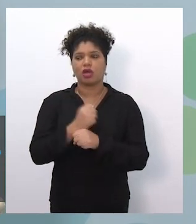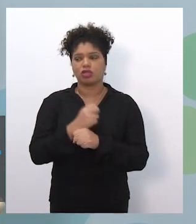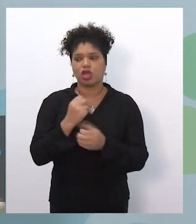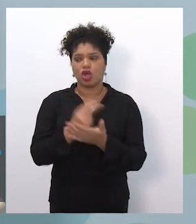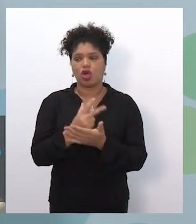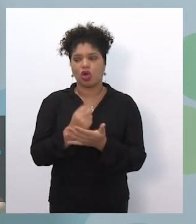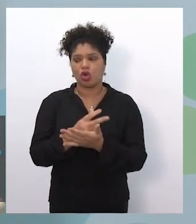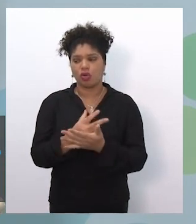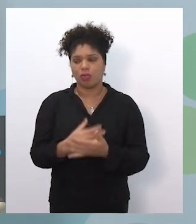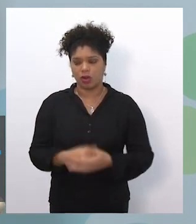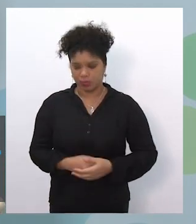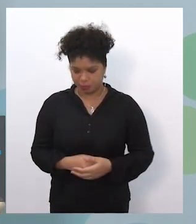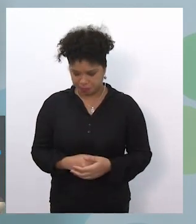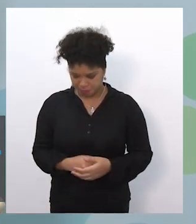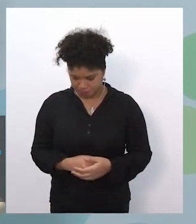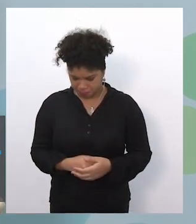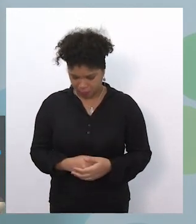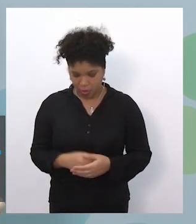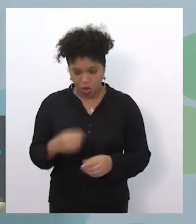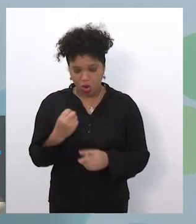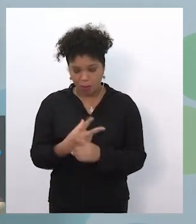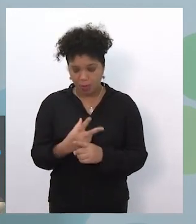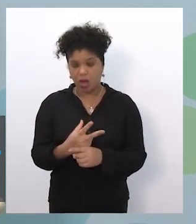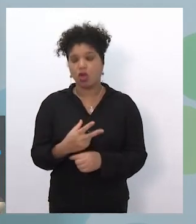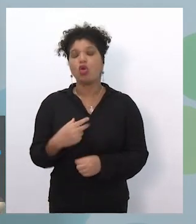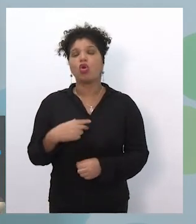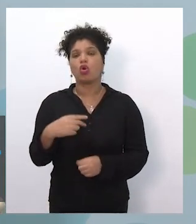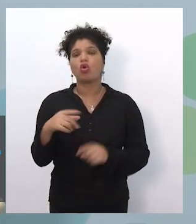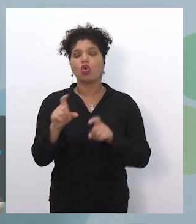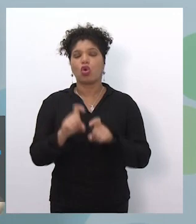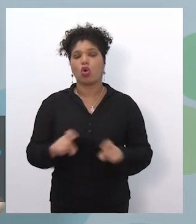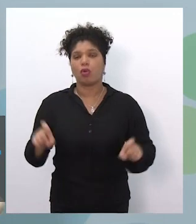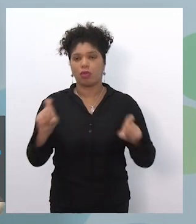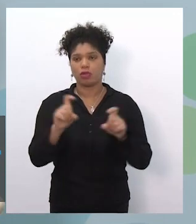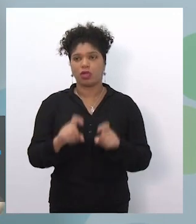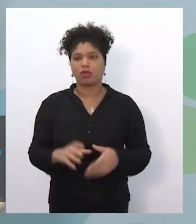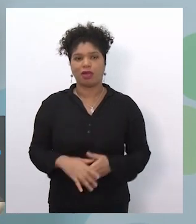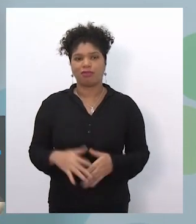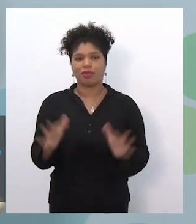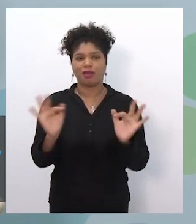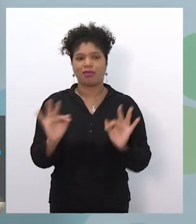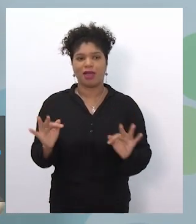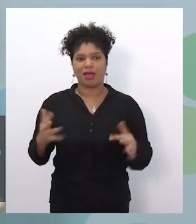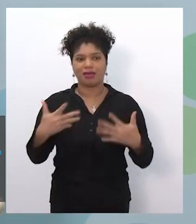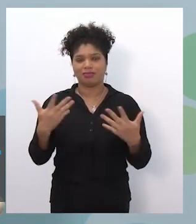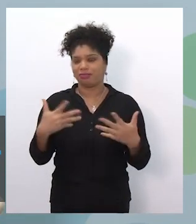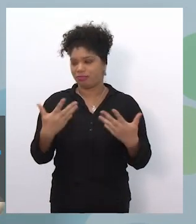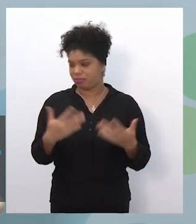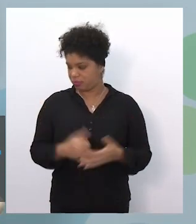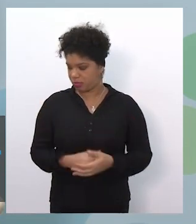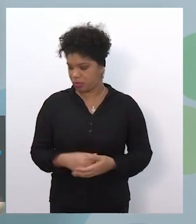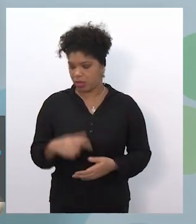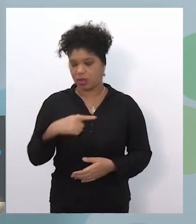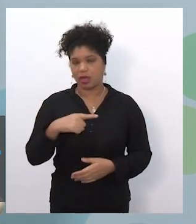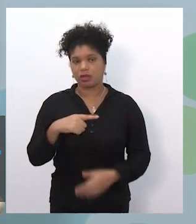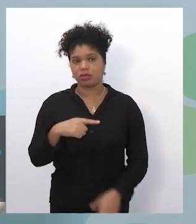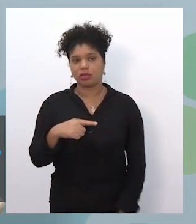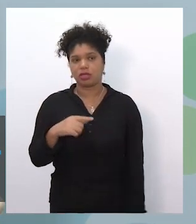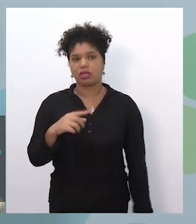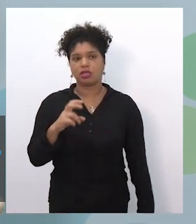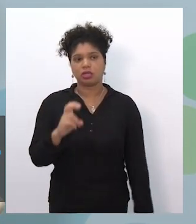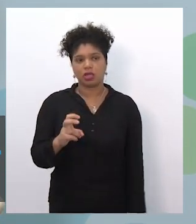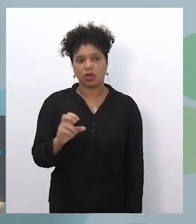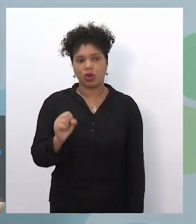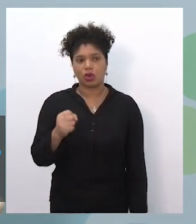não tinha ata nem nada, comprou um computador. Aí ele falou, ficou todo feliz. Nossa, Felipe, comprei um computador i5 com 8